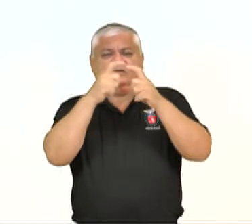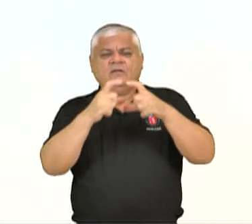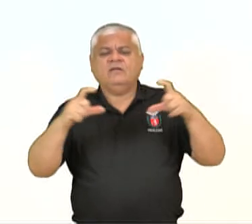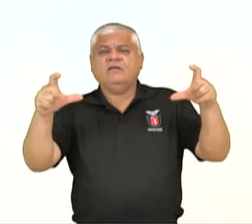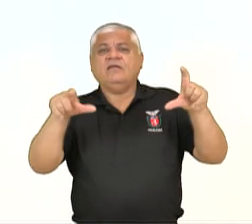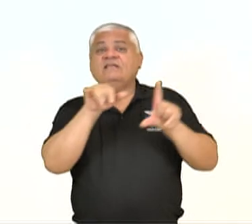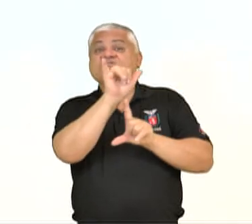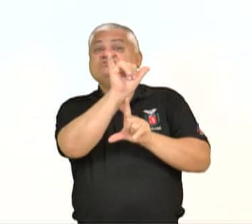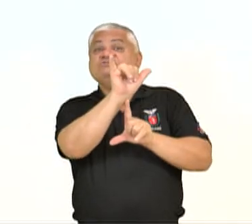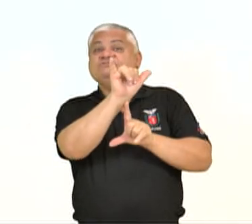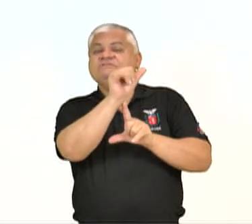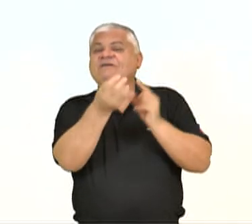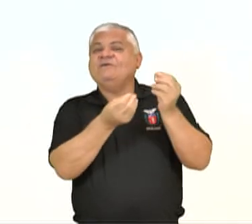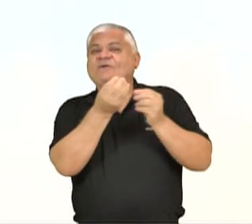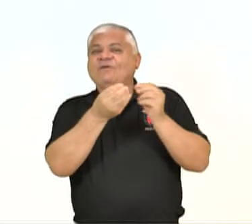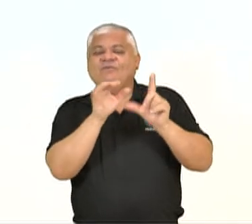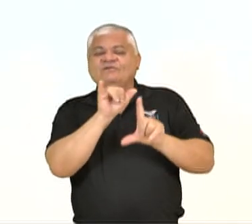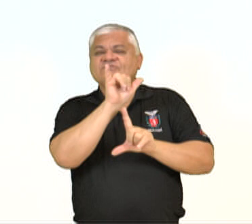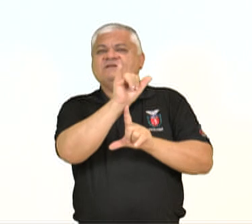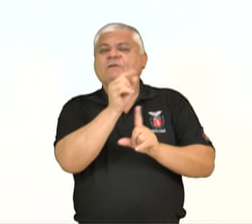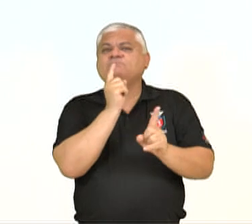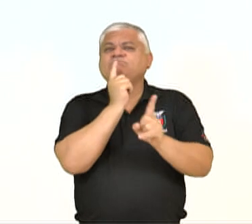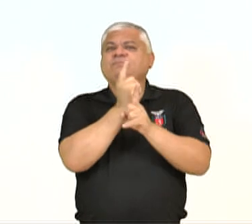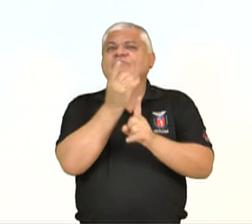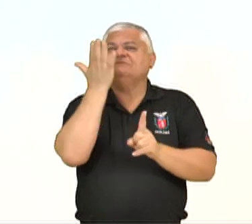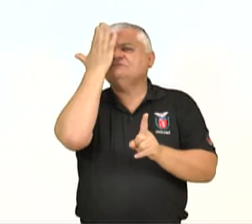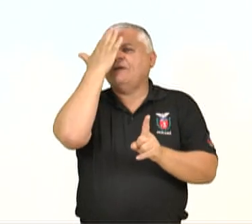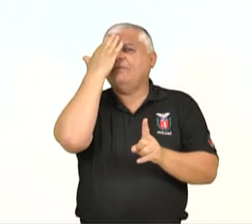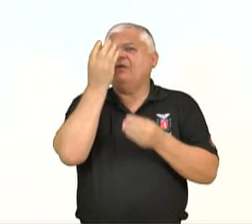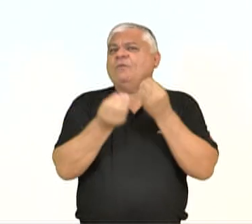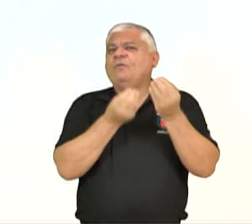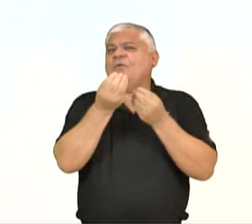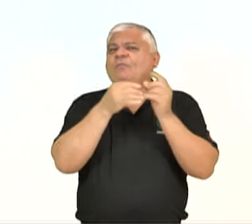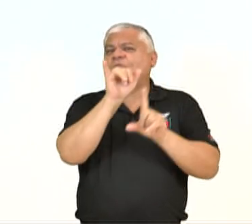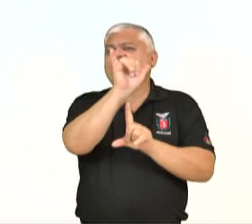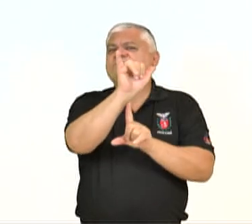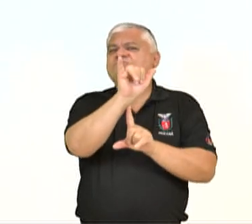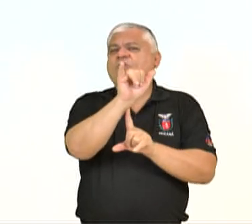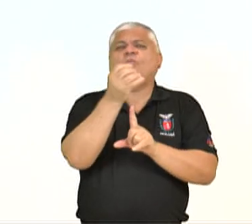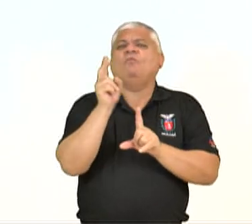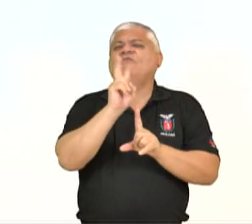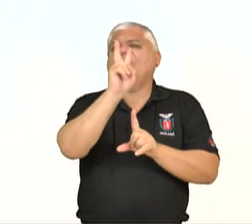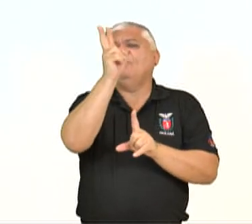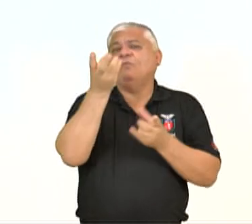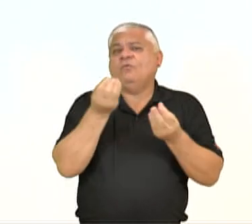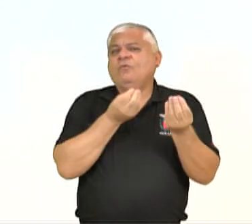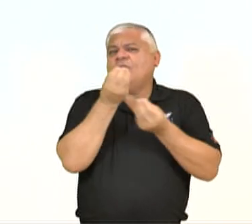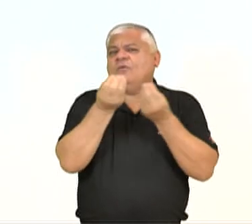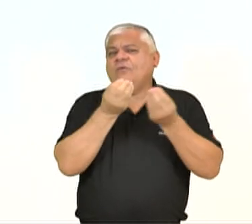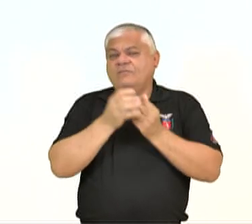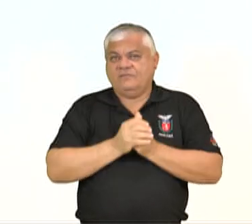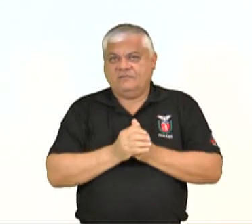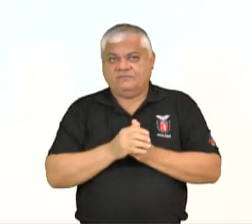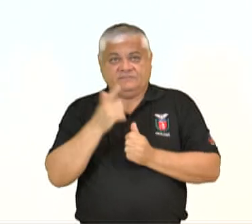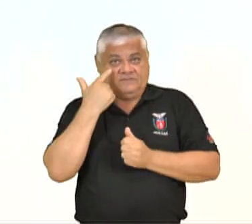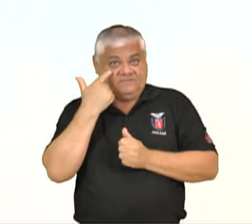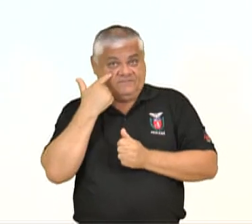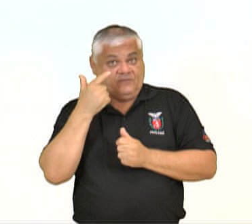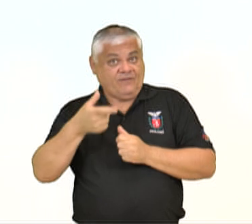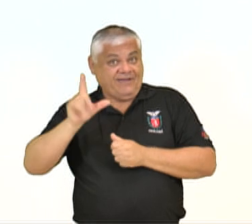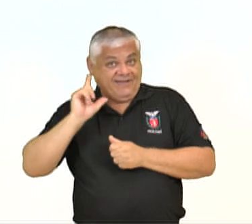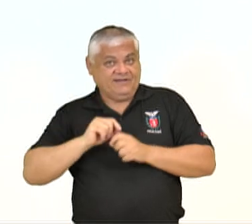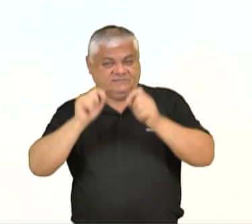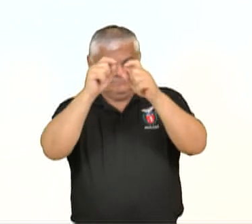ordenada, ou seja, nós queremos o valor do y do vértice. A fórmula, né, a relação que a gente acabou de ver